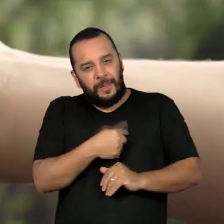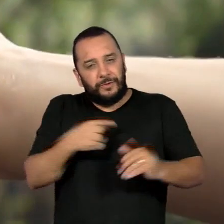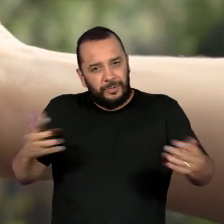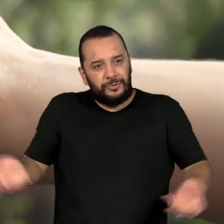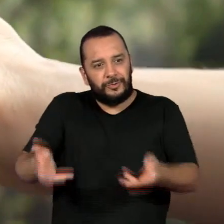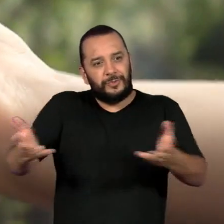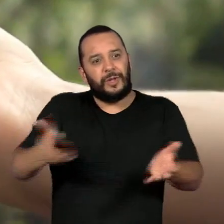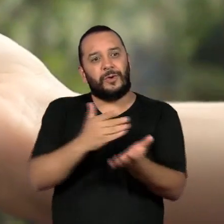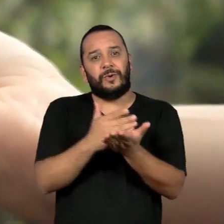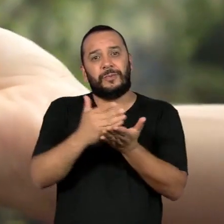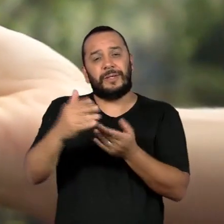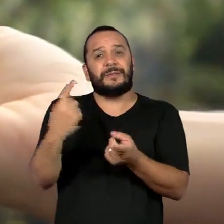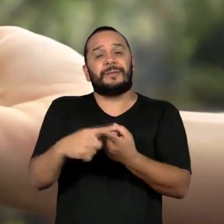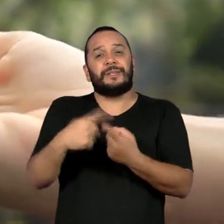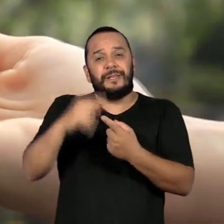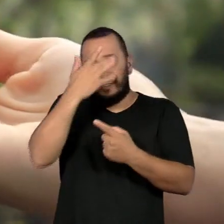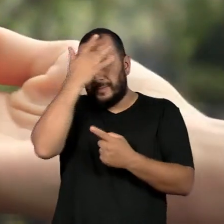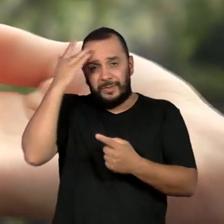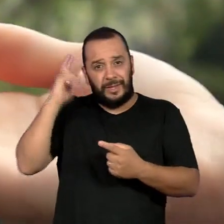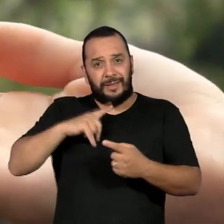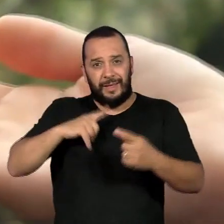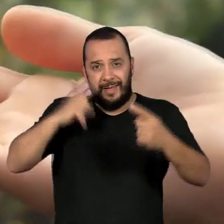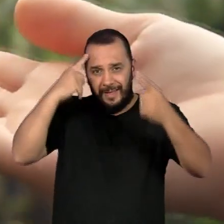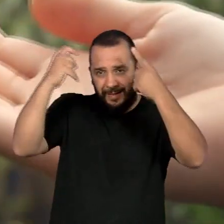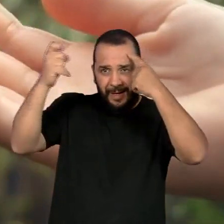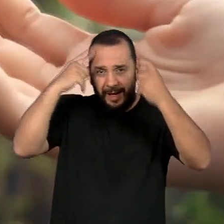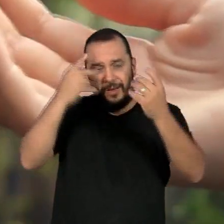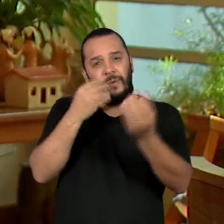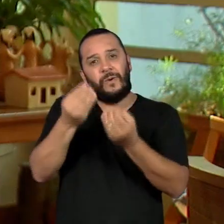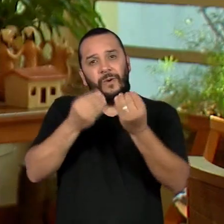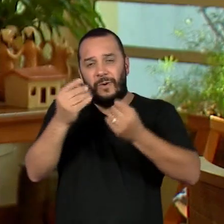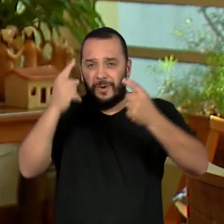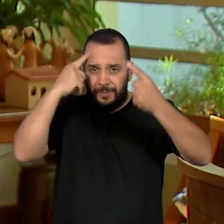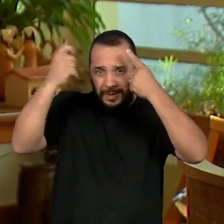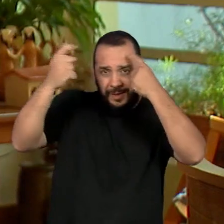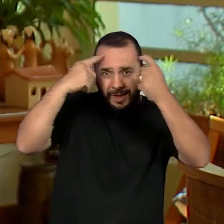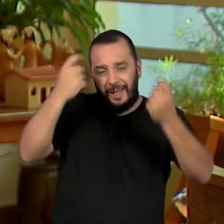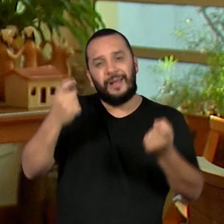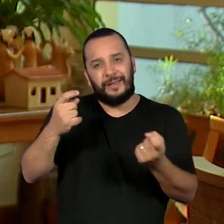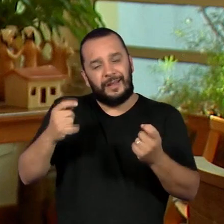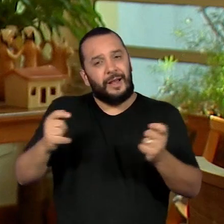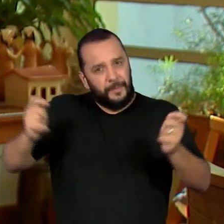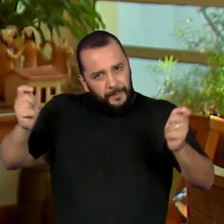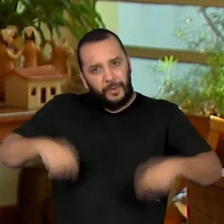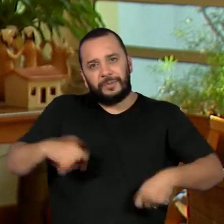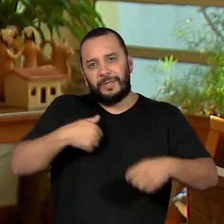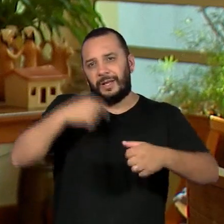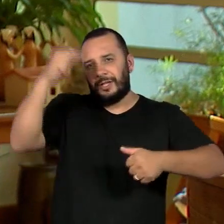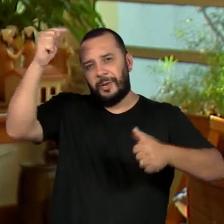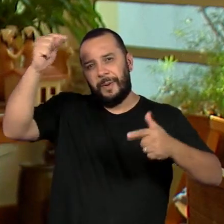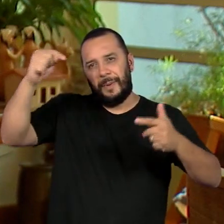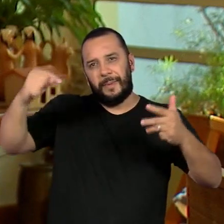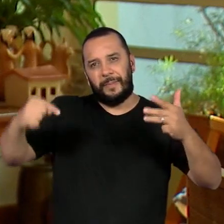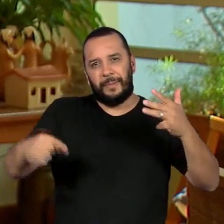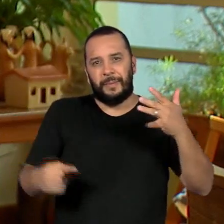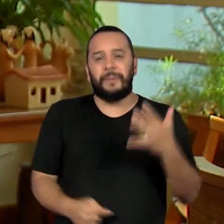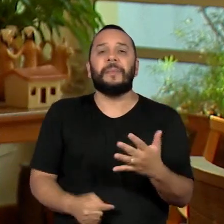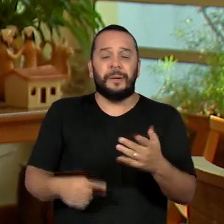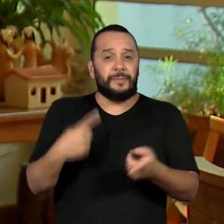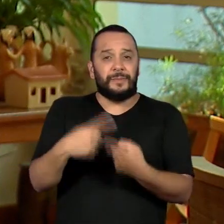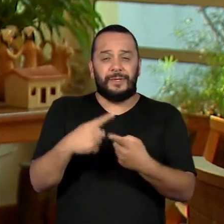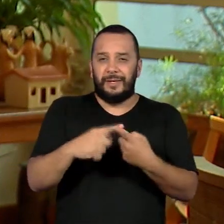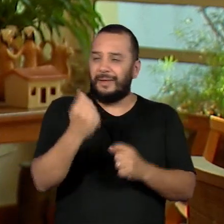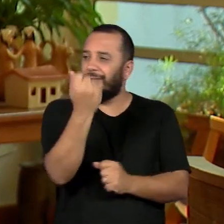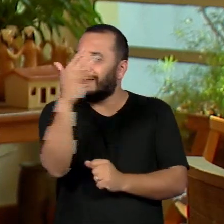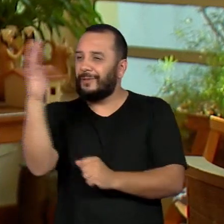ideias. Não, a partir desse olhar, o que eu posso ter de ideia? Que campo? E a gente acha que é infinito esse campo de olhar para a natureza como